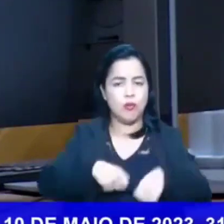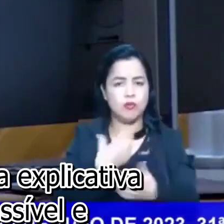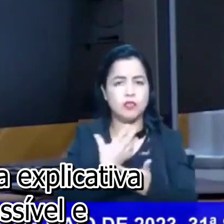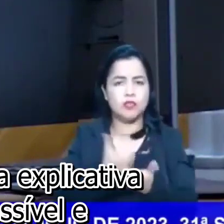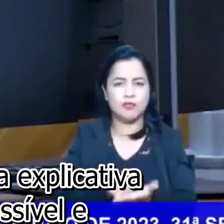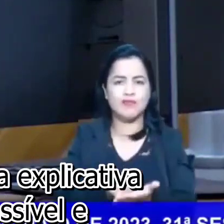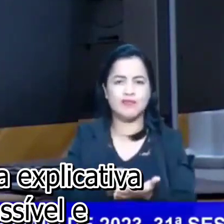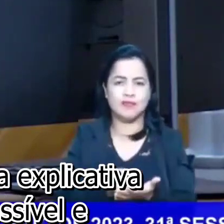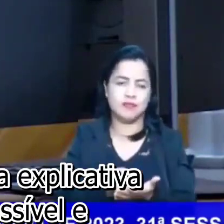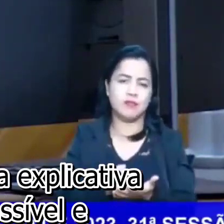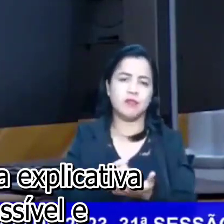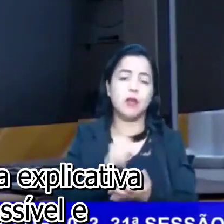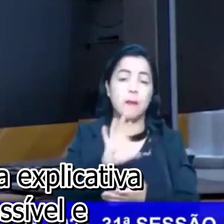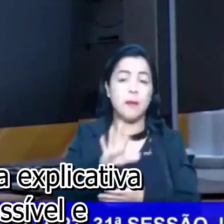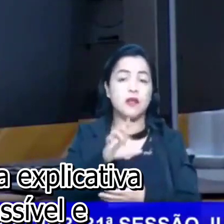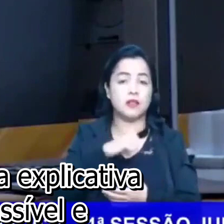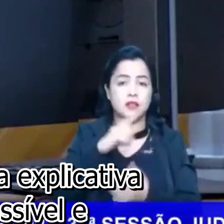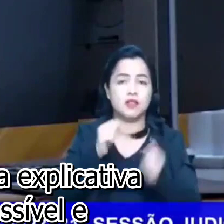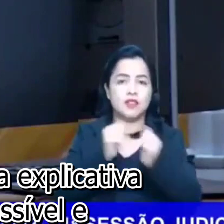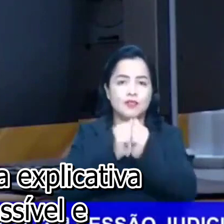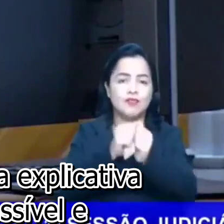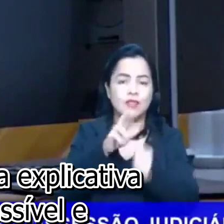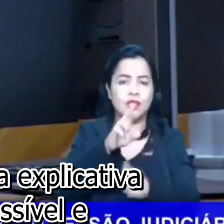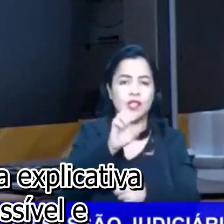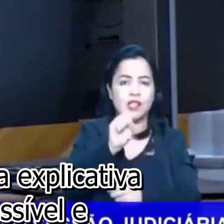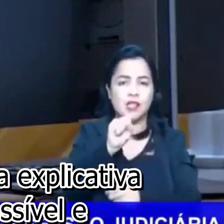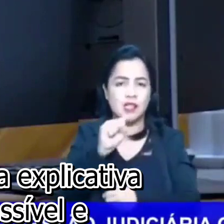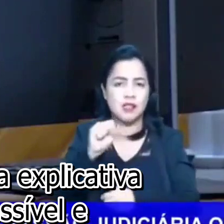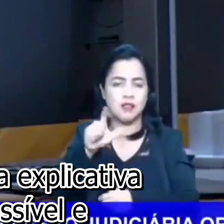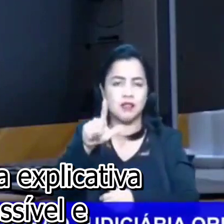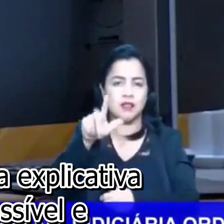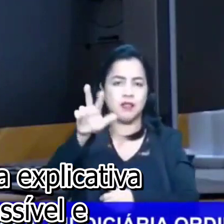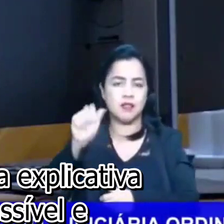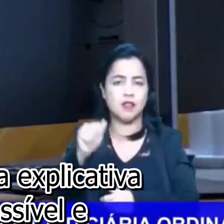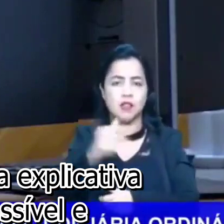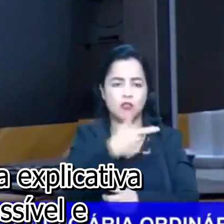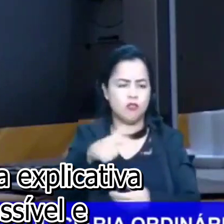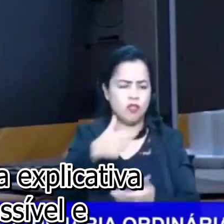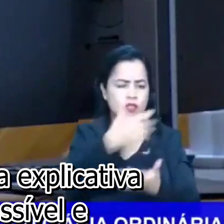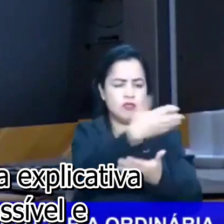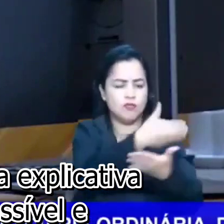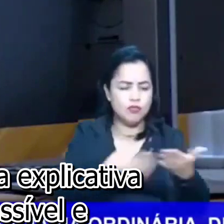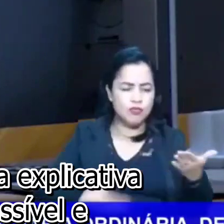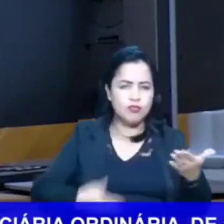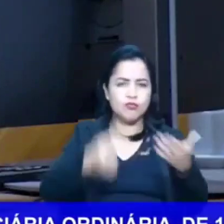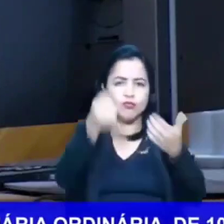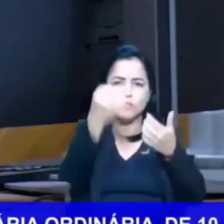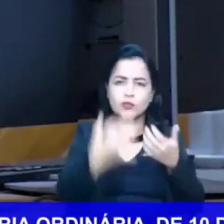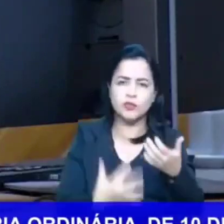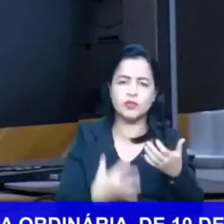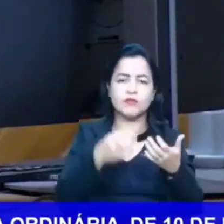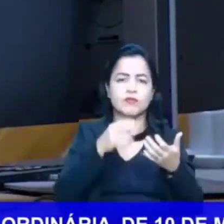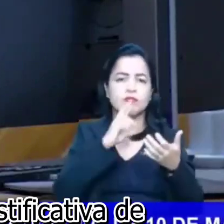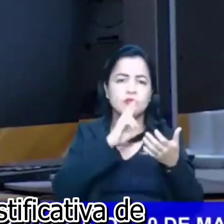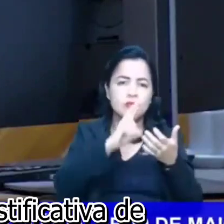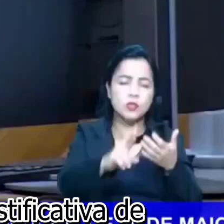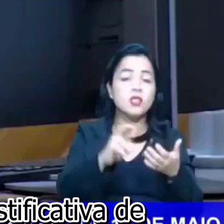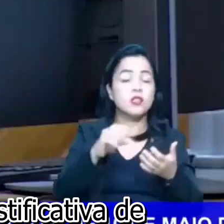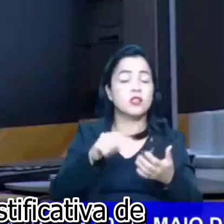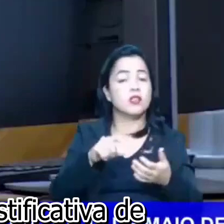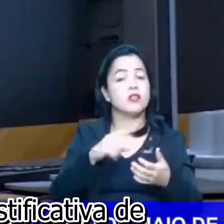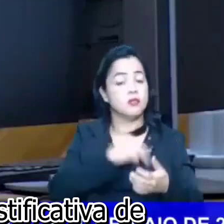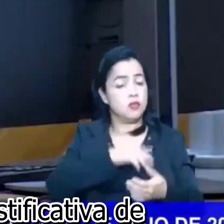aprovação, embora faça ressalva que não há nos autos a nota explicativa que o Ministério Público Eleitoral entende possível